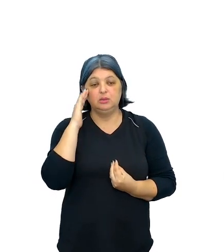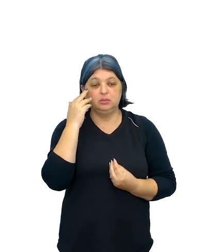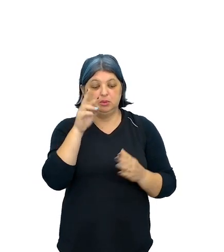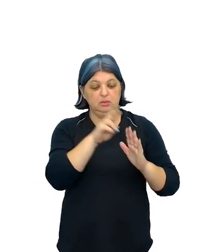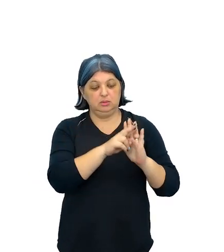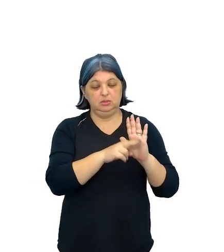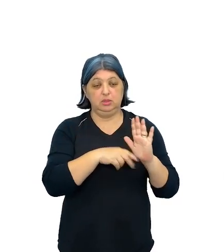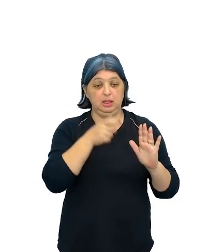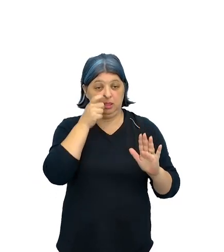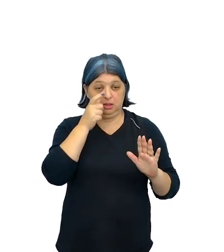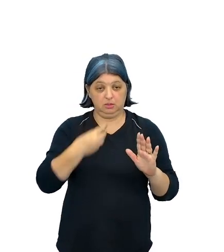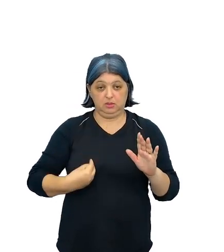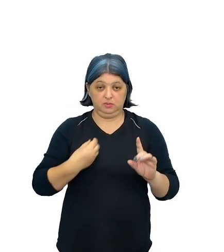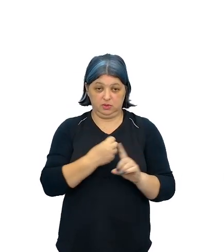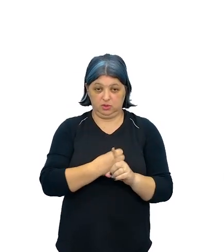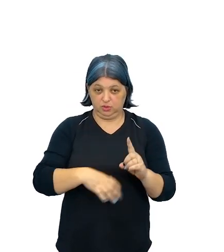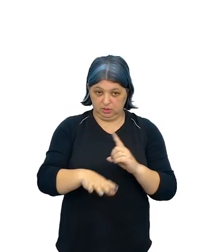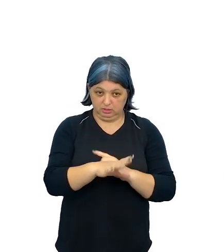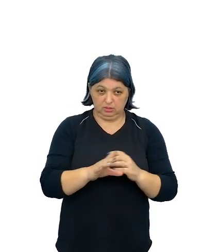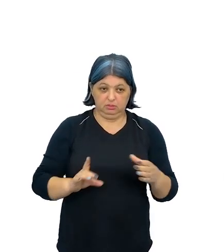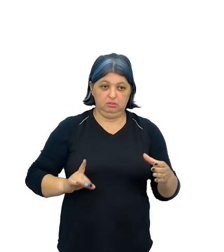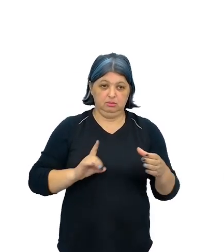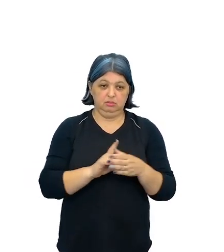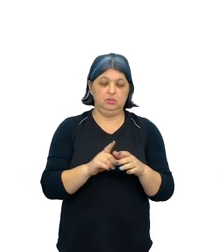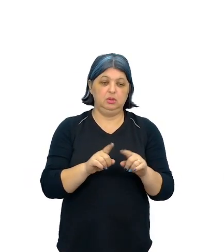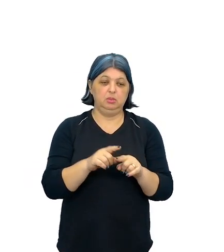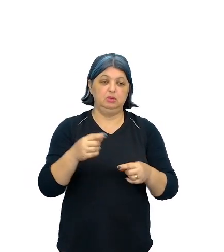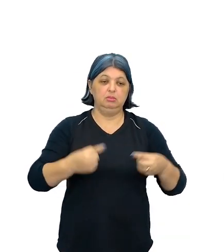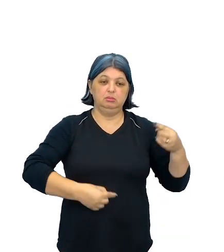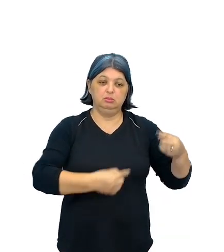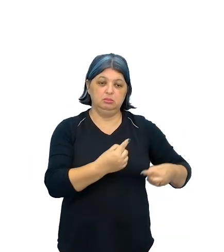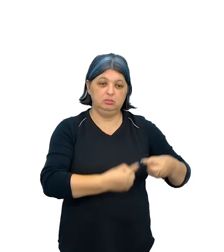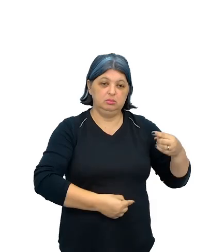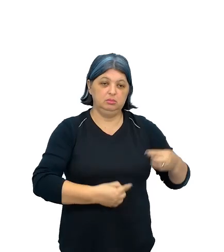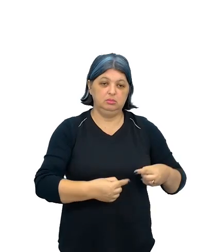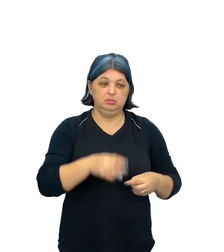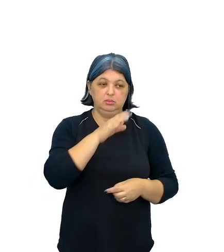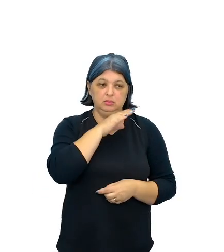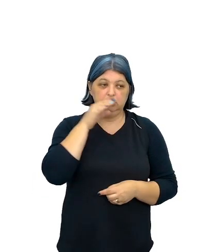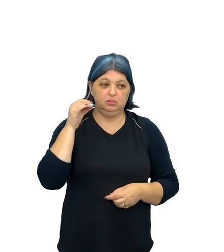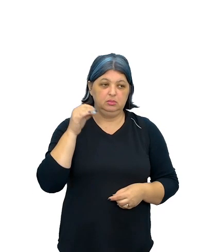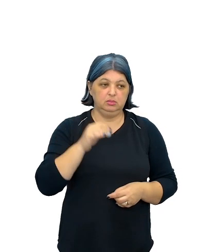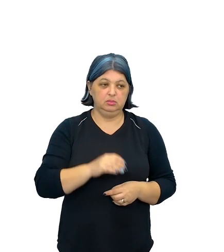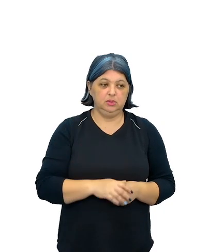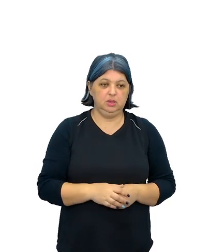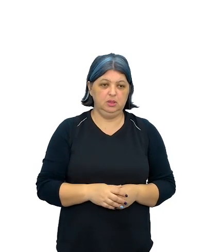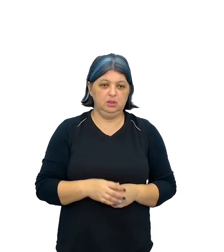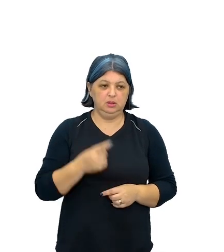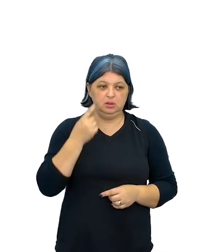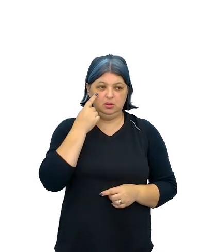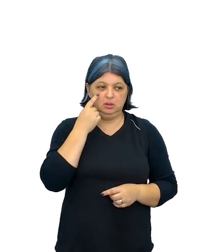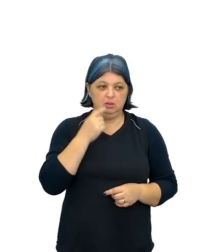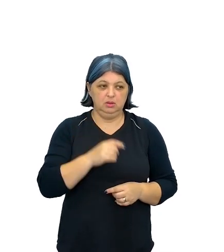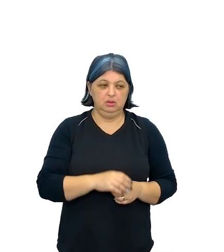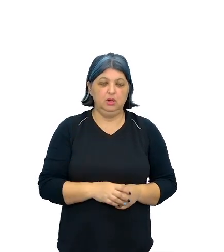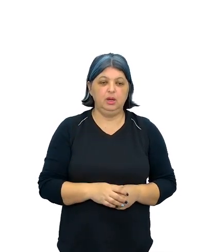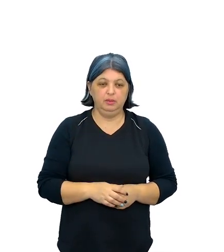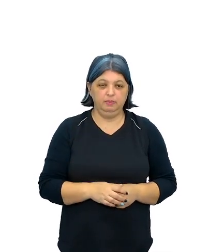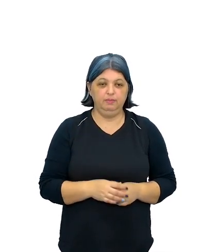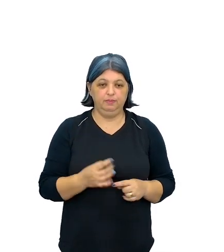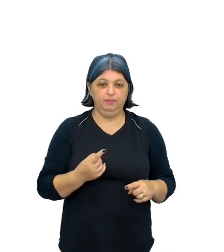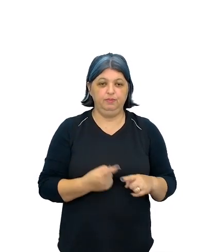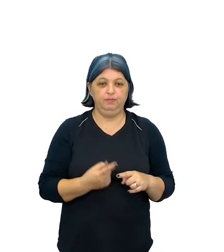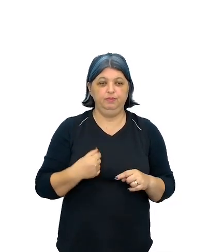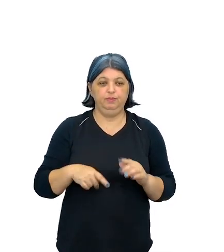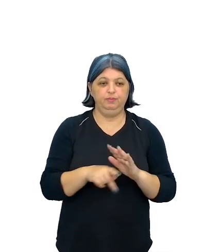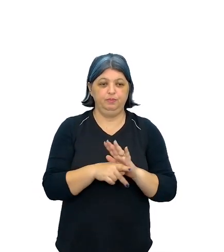vida social. É possível promover discussões sobre a adolescência, foco na transição, a função da escola